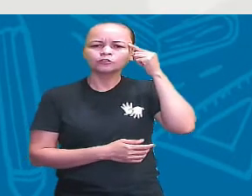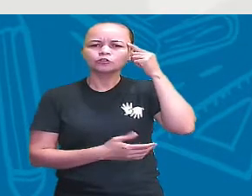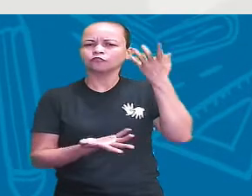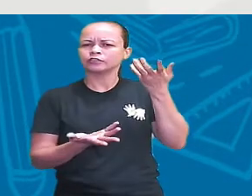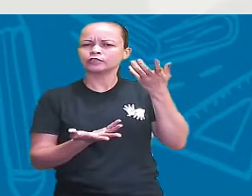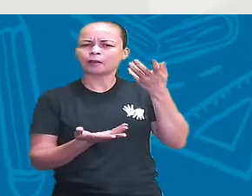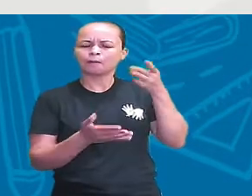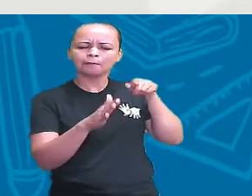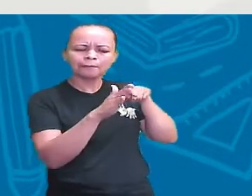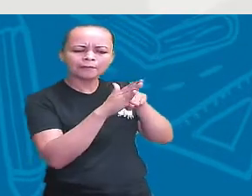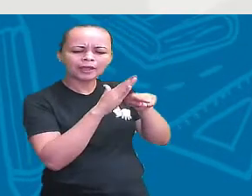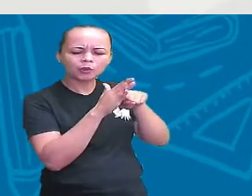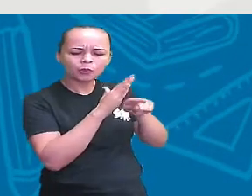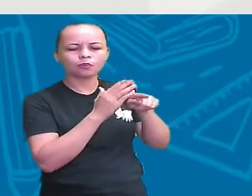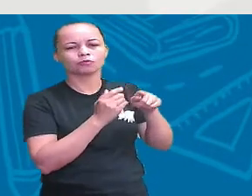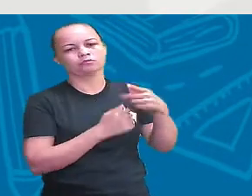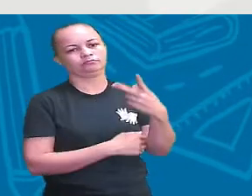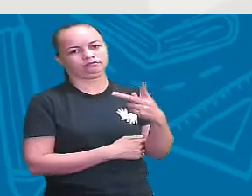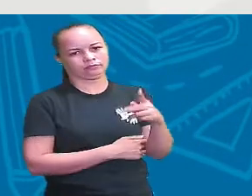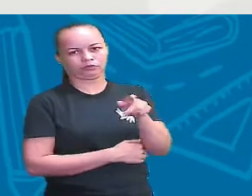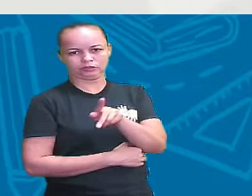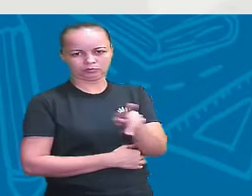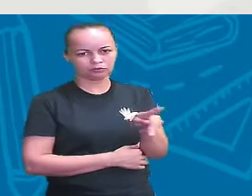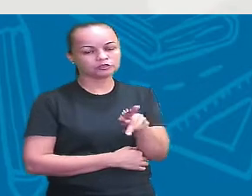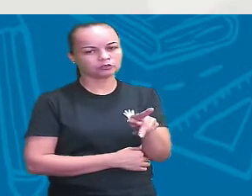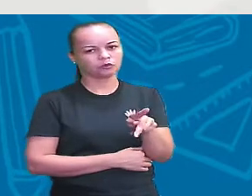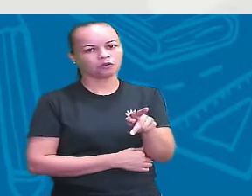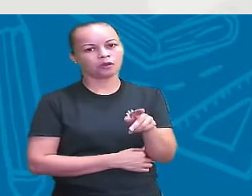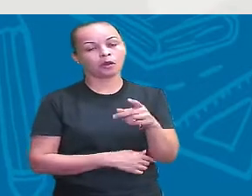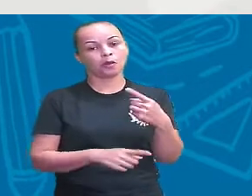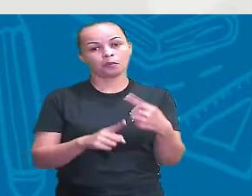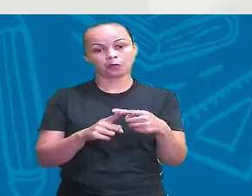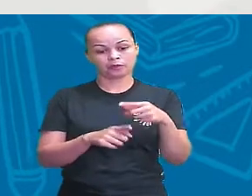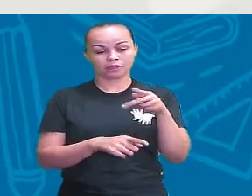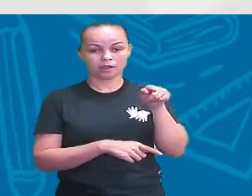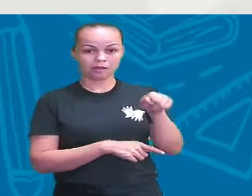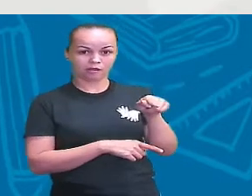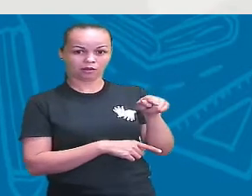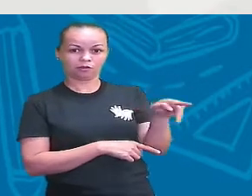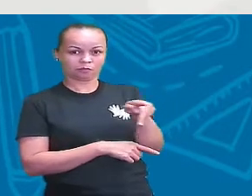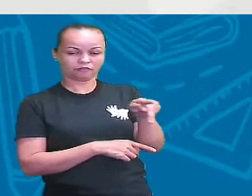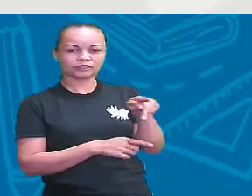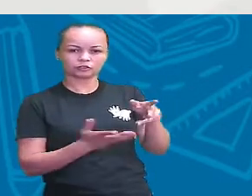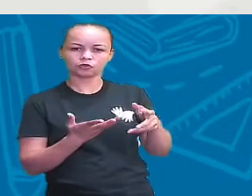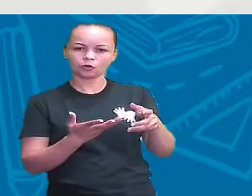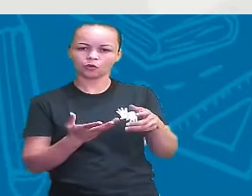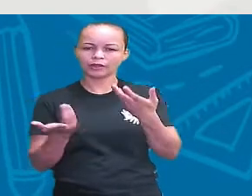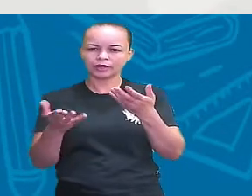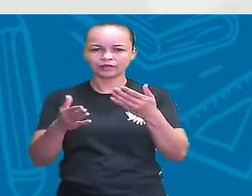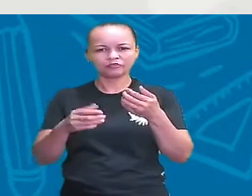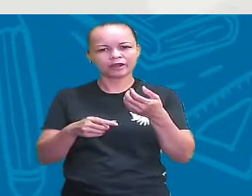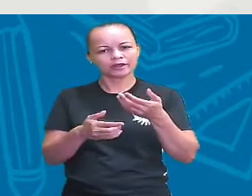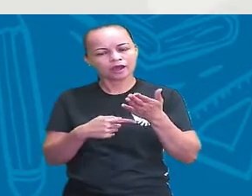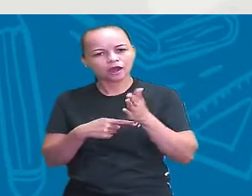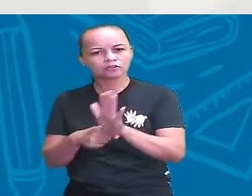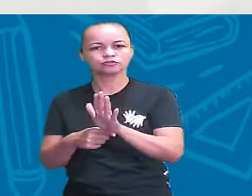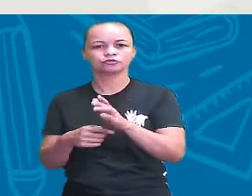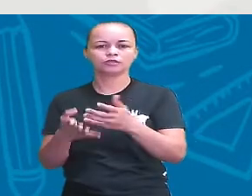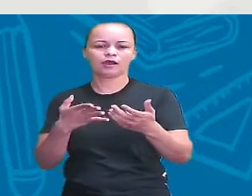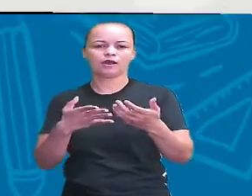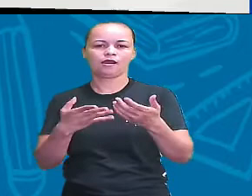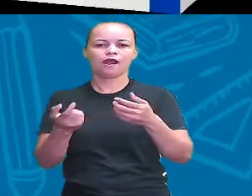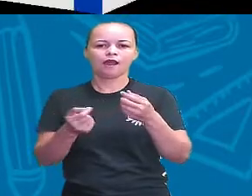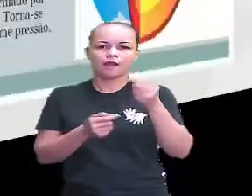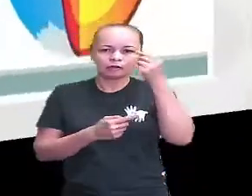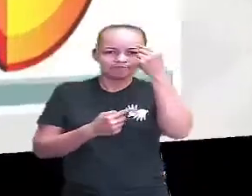passar. Questiona. Porque com certeza o professor ele é um grande curador também do teu saber. E aí, produção, eu já vou pedir para a produção